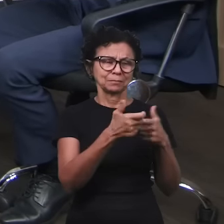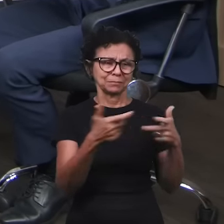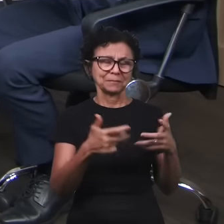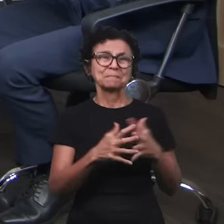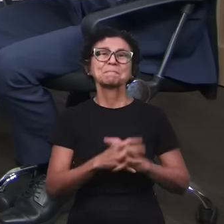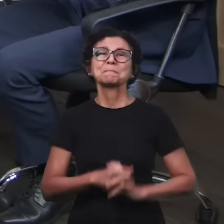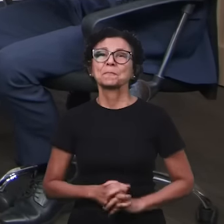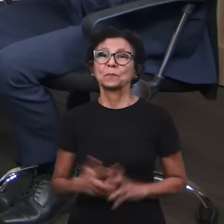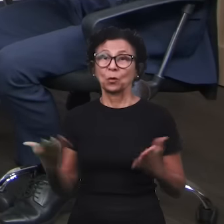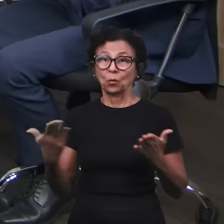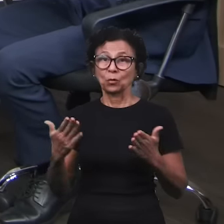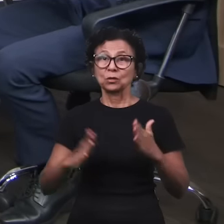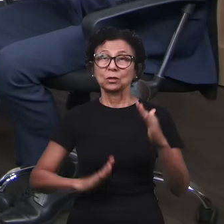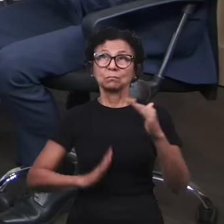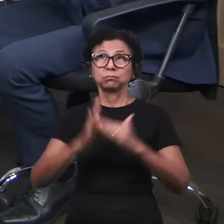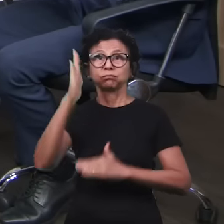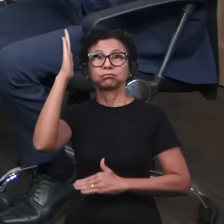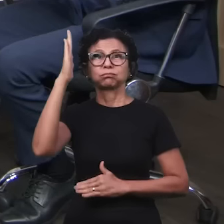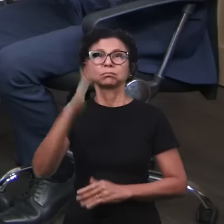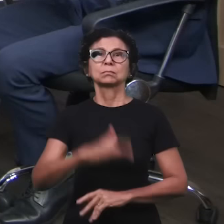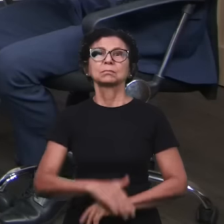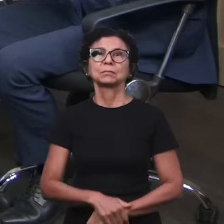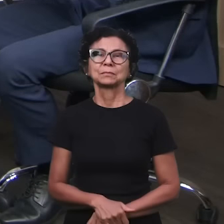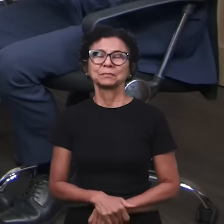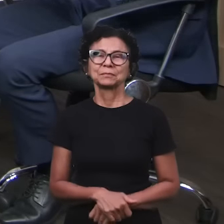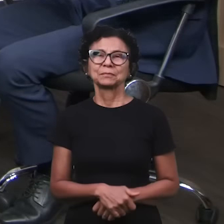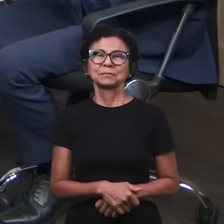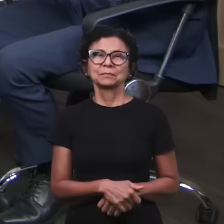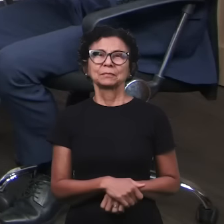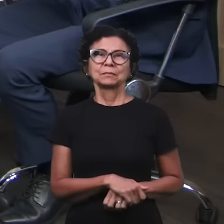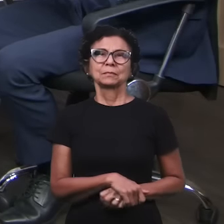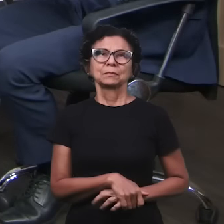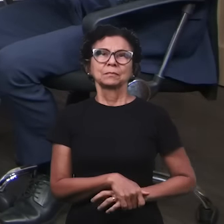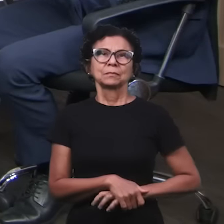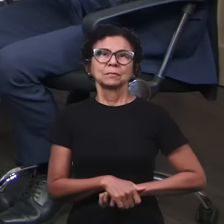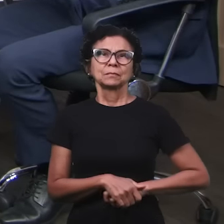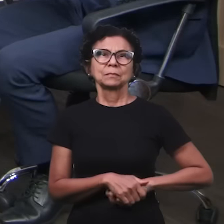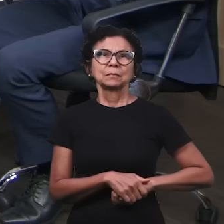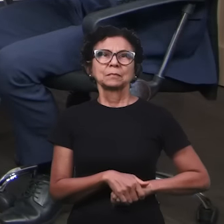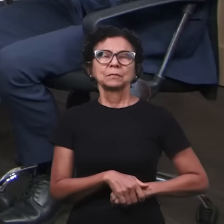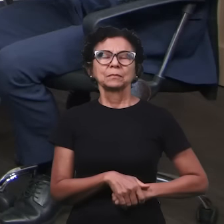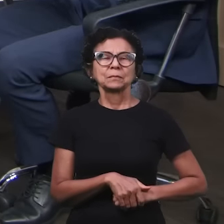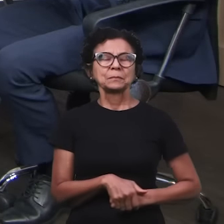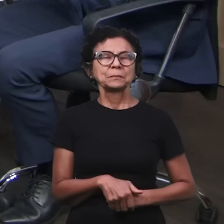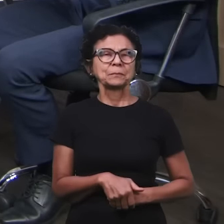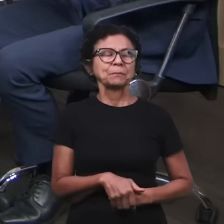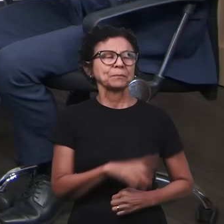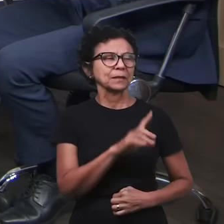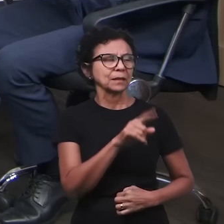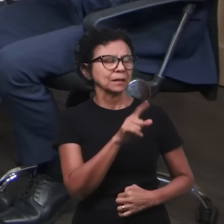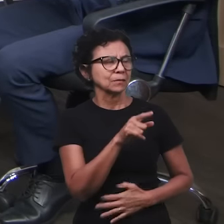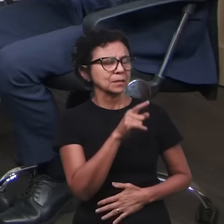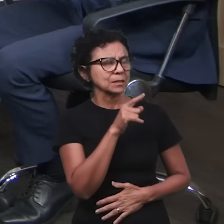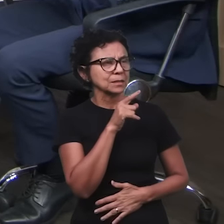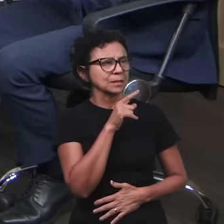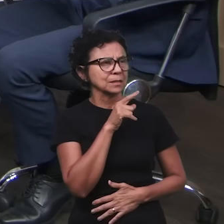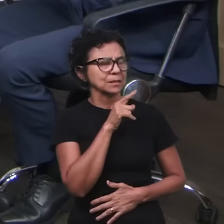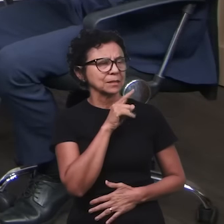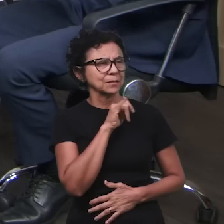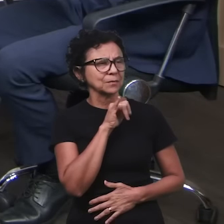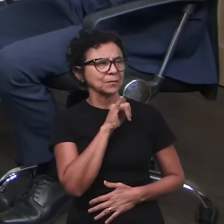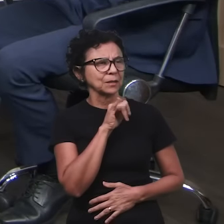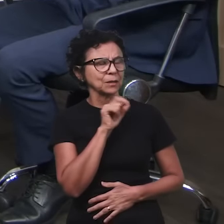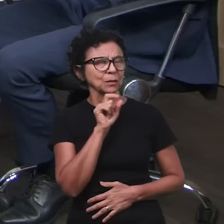duas coisas aqui que é importante do que ressaltar. Um é que você falou, e esse é o